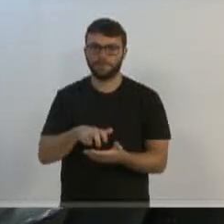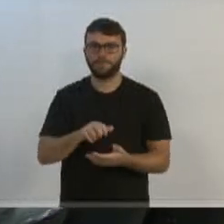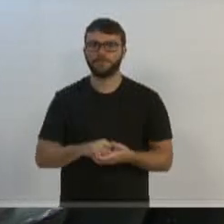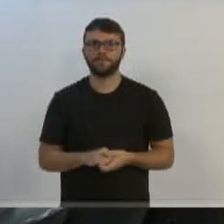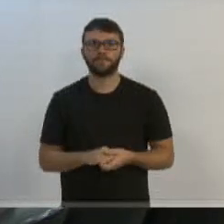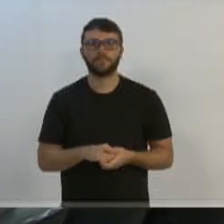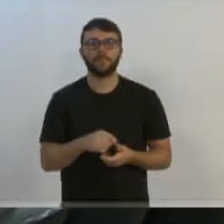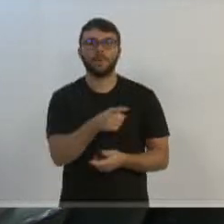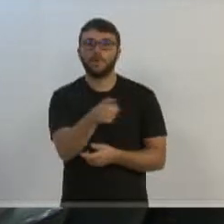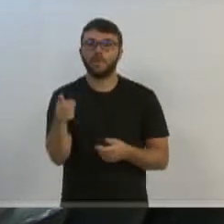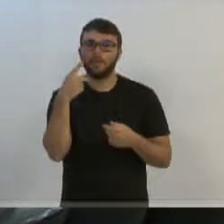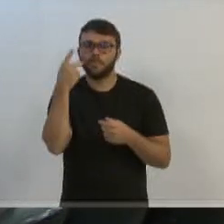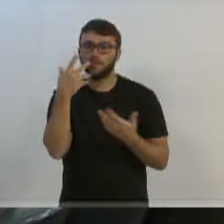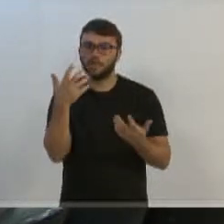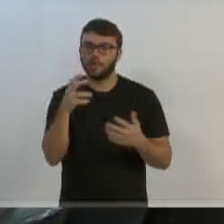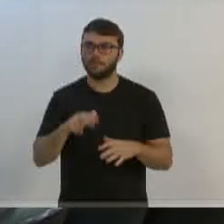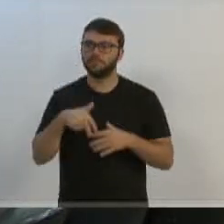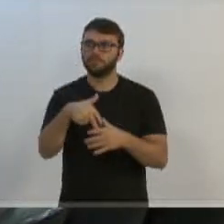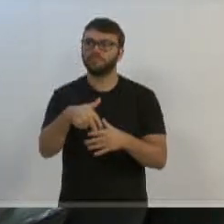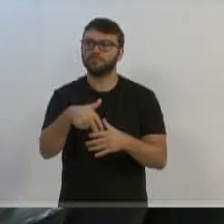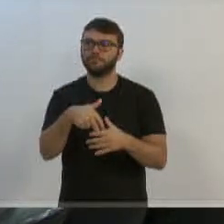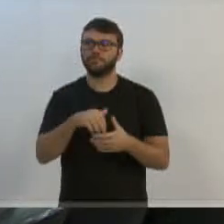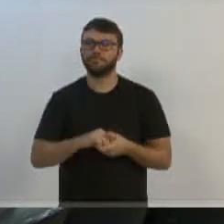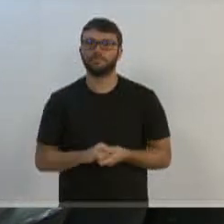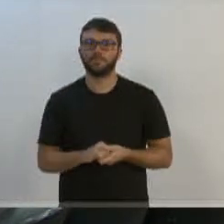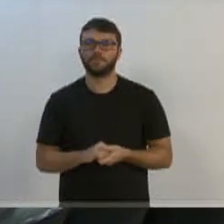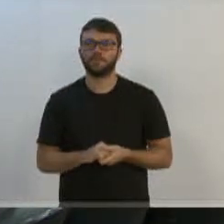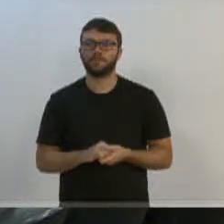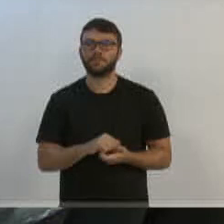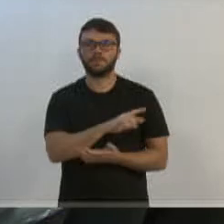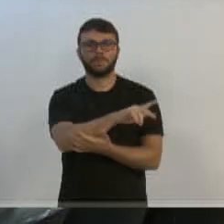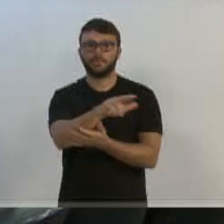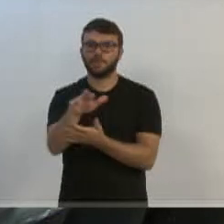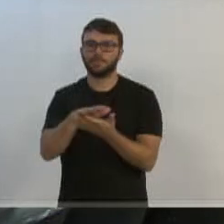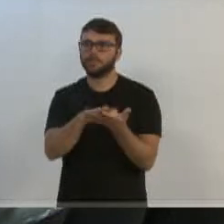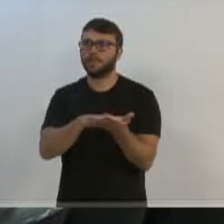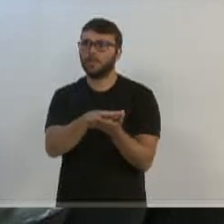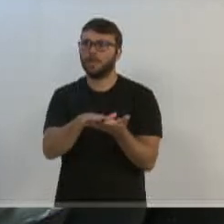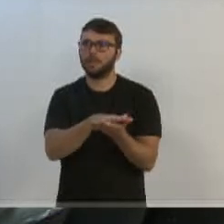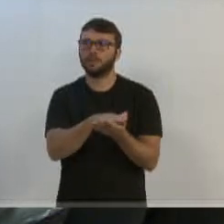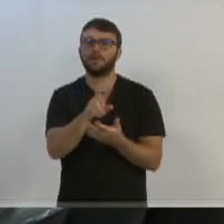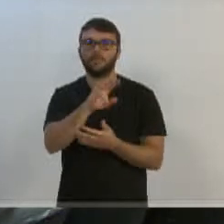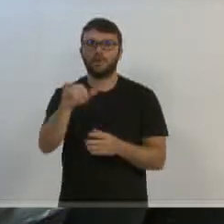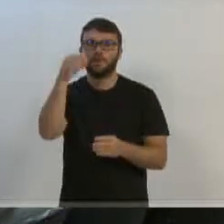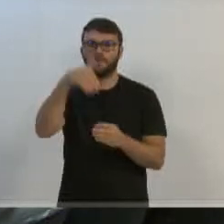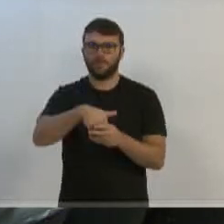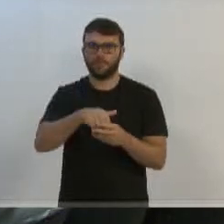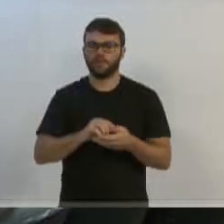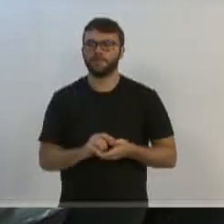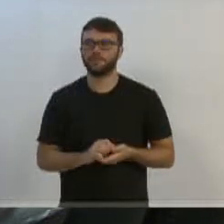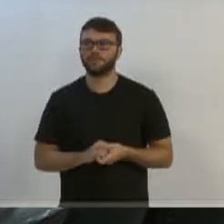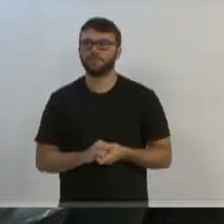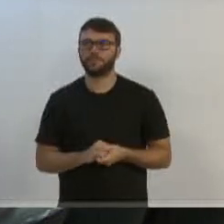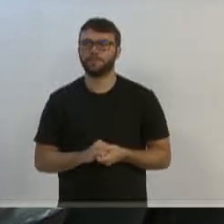Mais algum vereador gostaria de discutir? Não havendo inscritos na discussão, em votação.